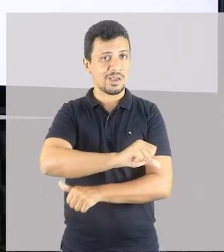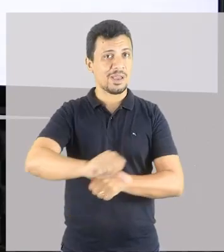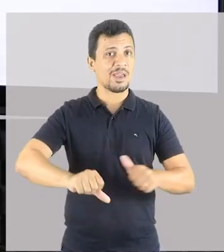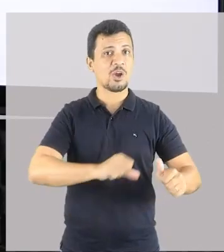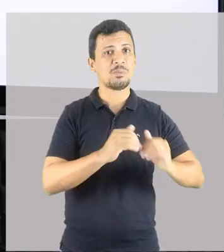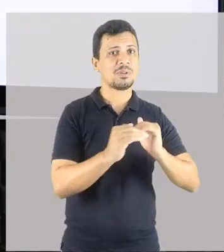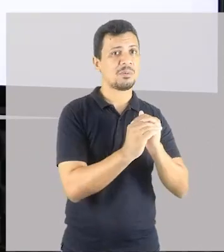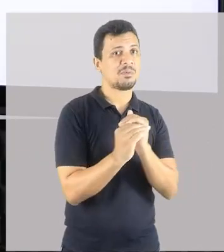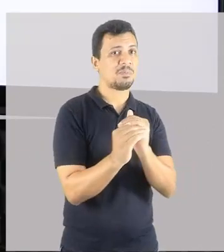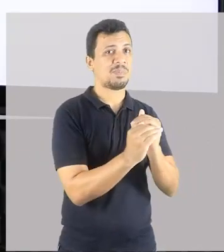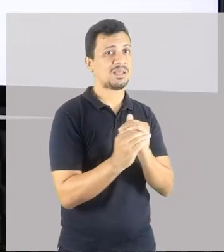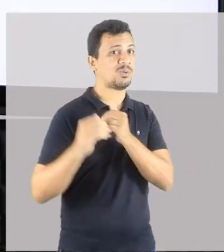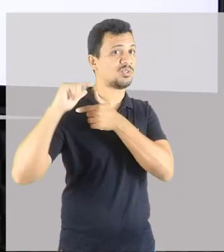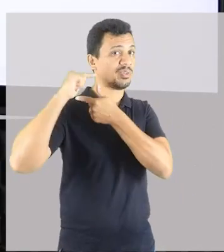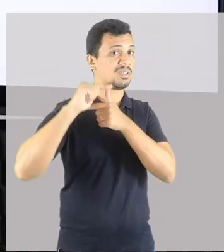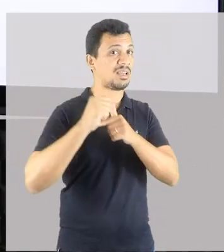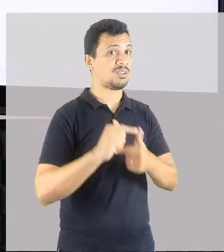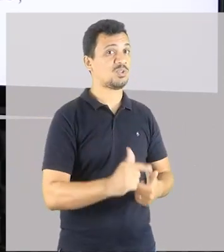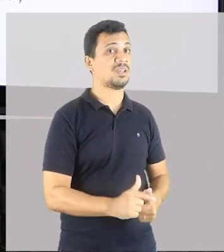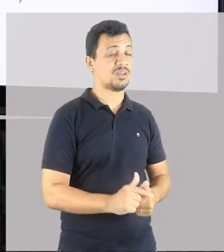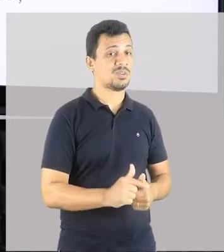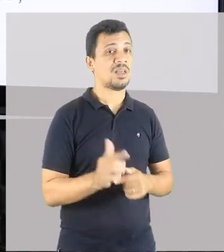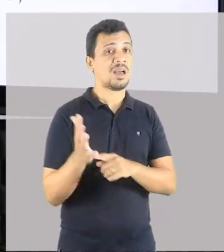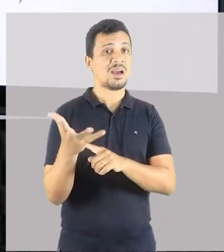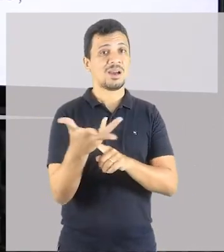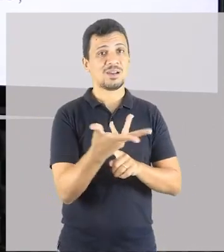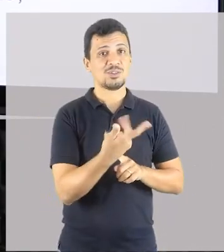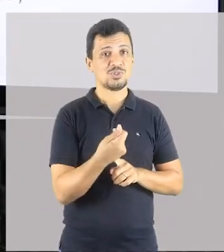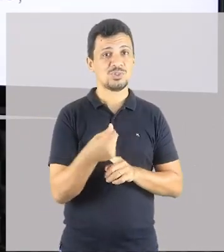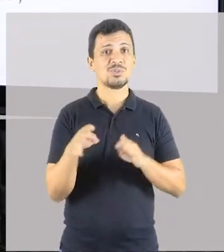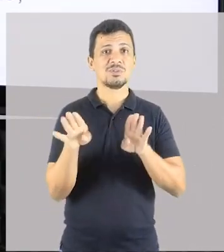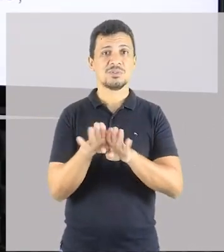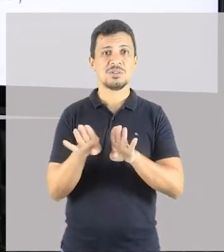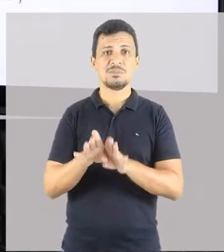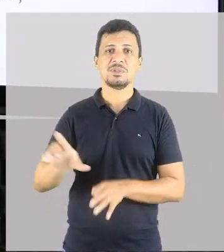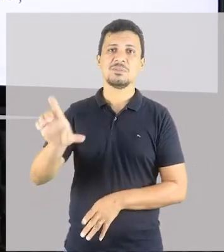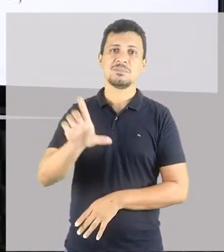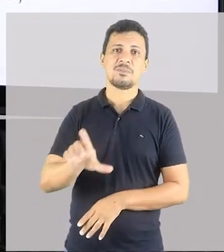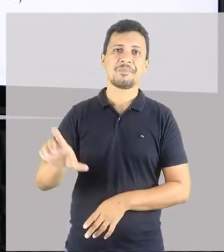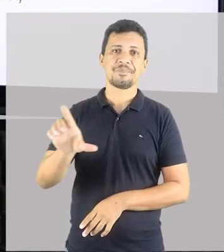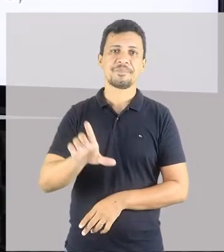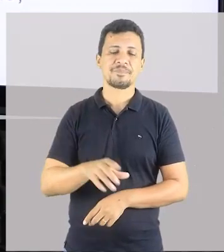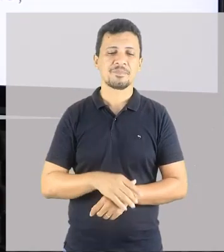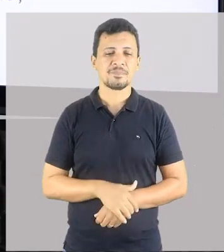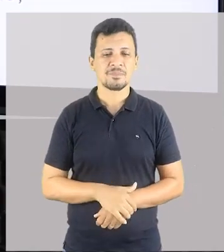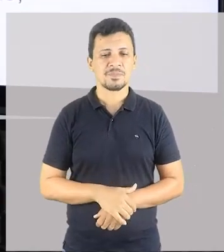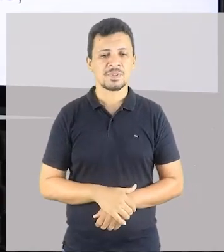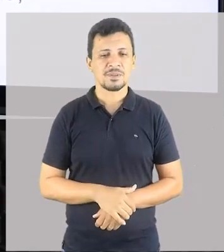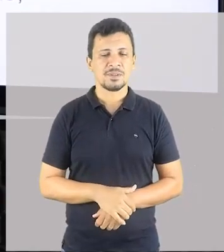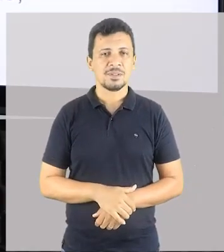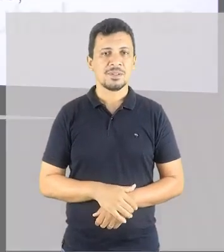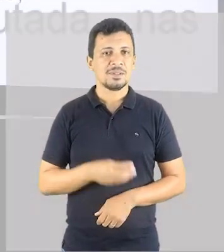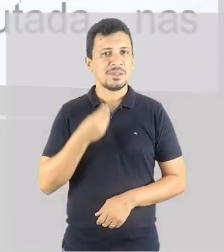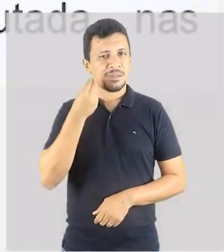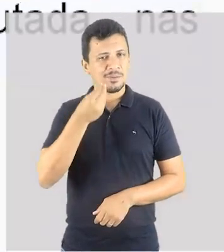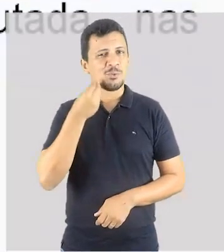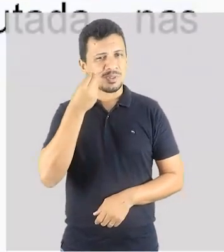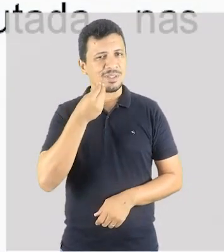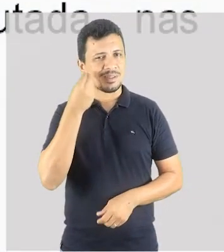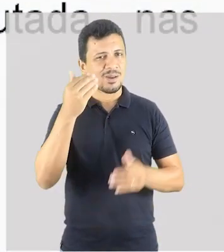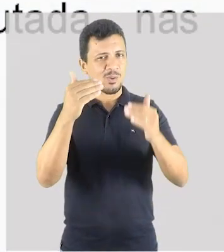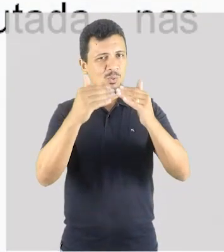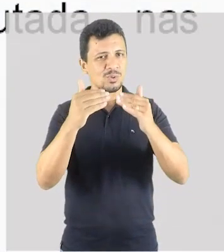padrões tradicionais artísticos e literários, né? Esse período, né, eu vou tentar associar